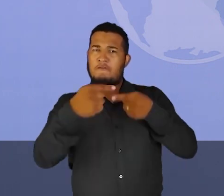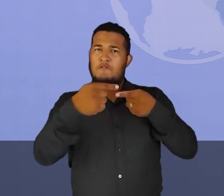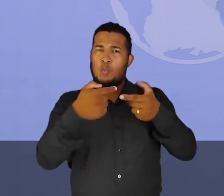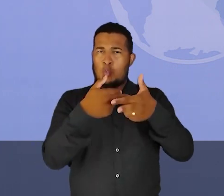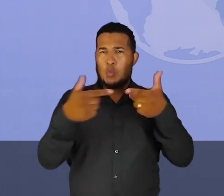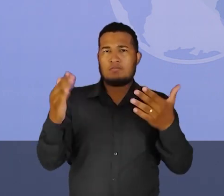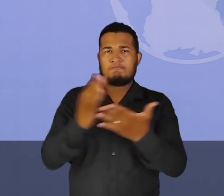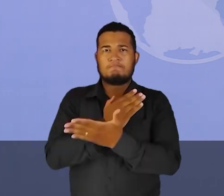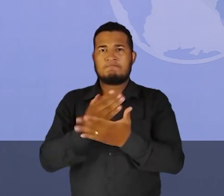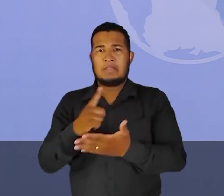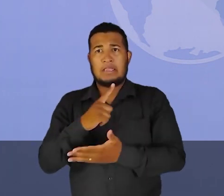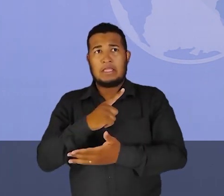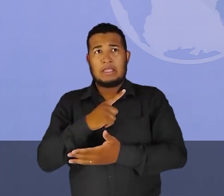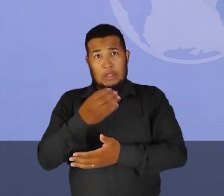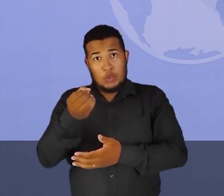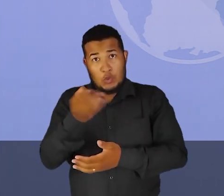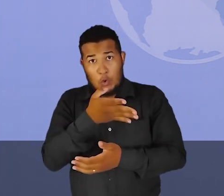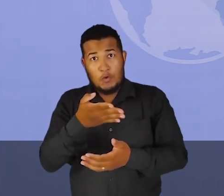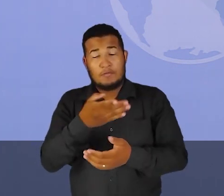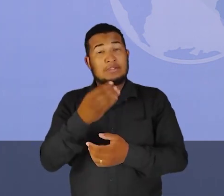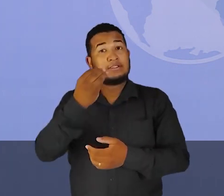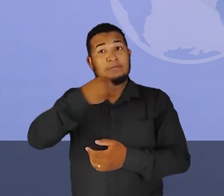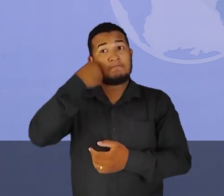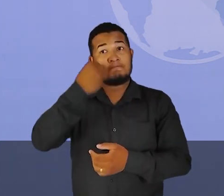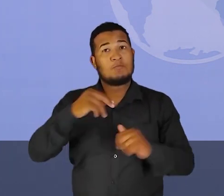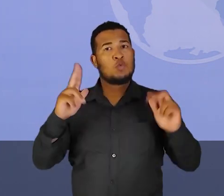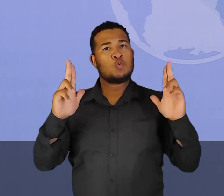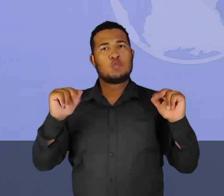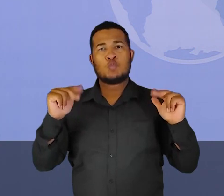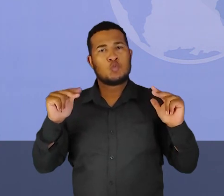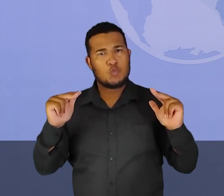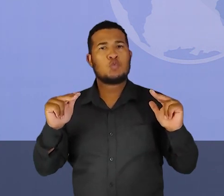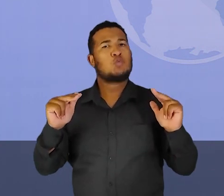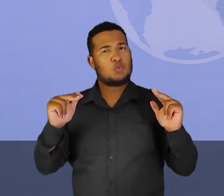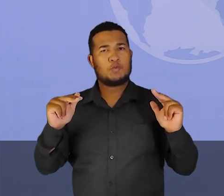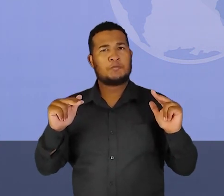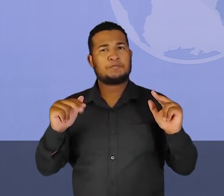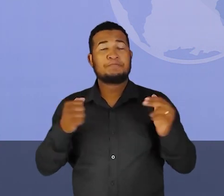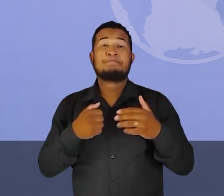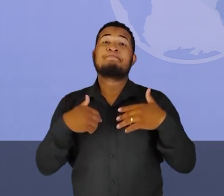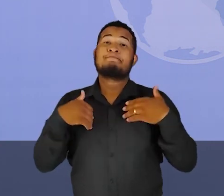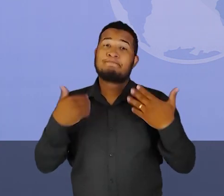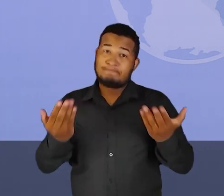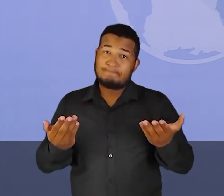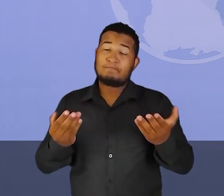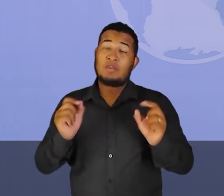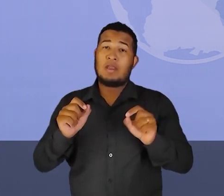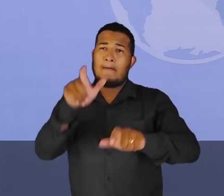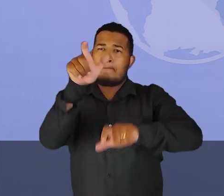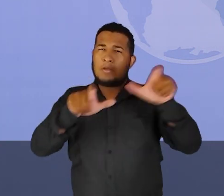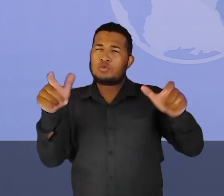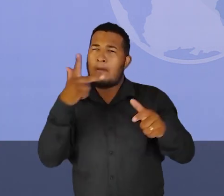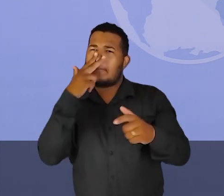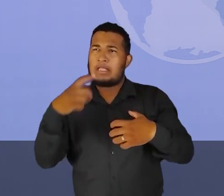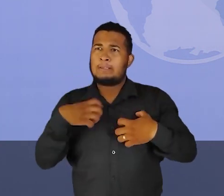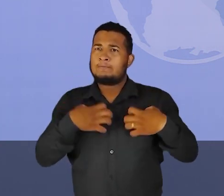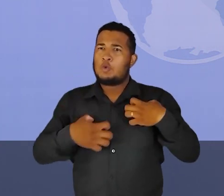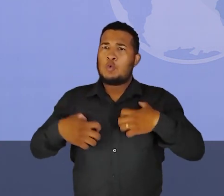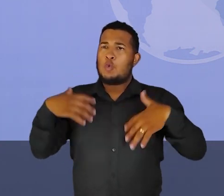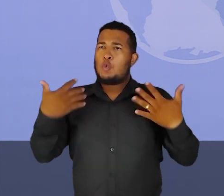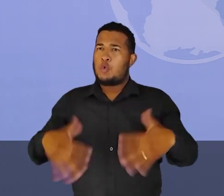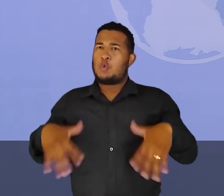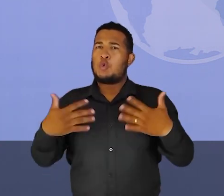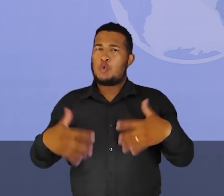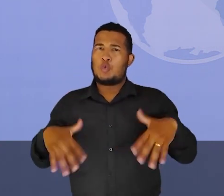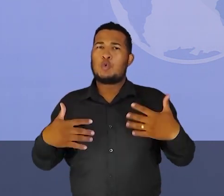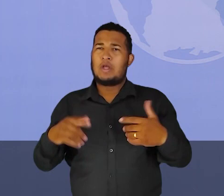atividade, um novo para você, que você nunca experimentou, que você nunca vivenciou. Então, geralmente as pessoas têm um desafio muito grande,